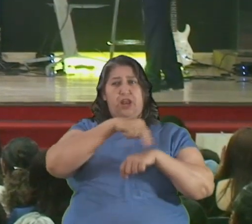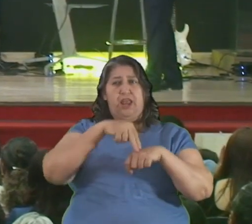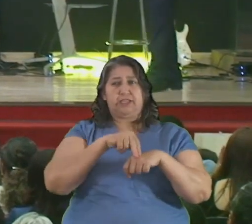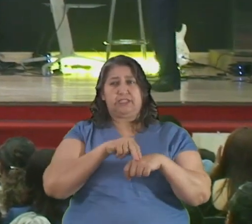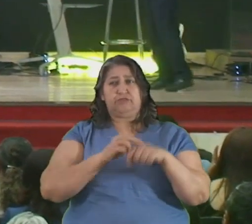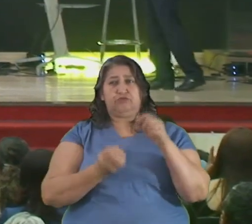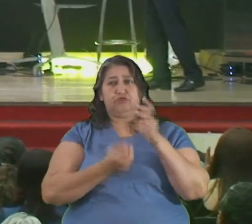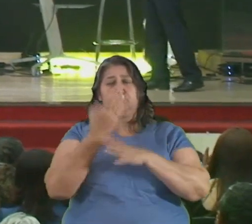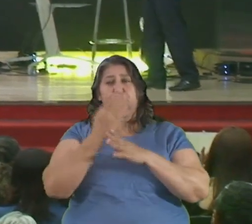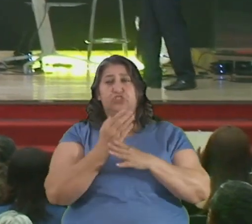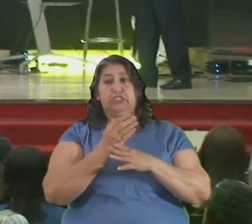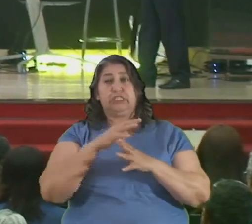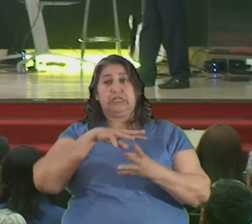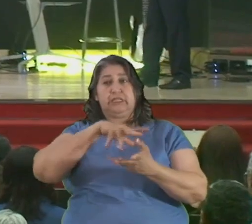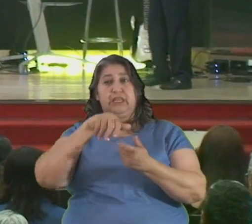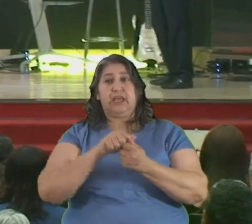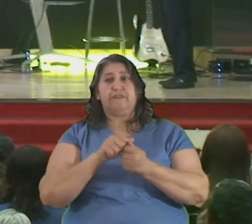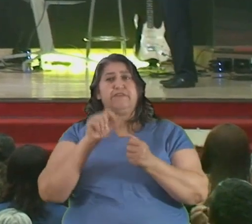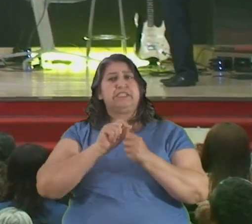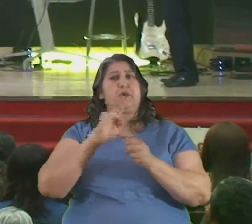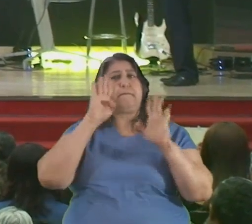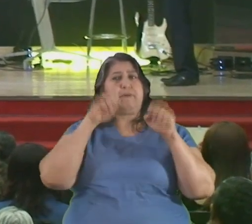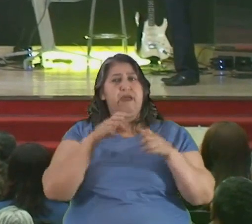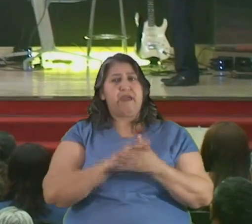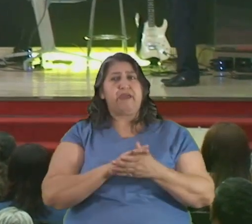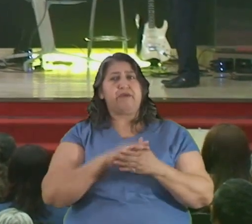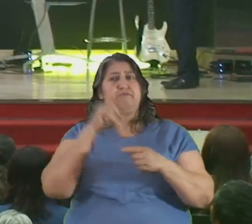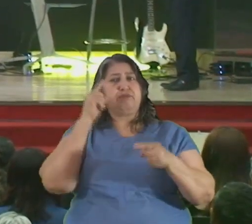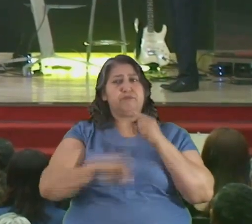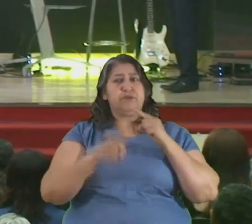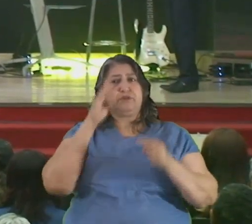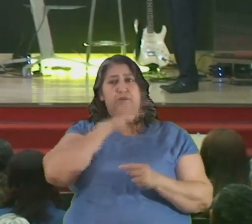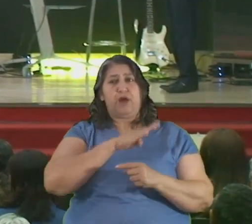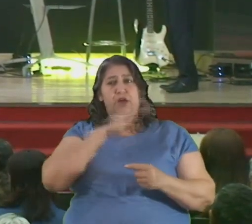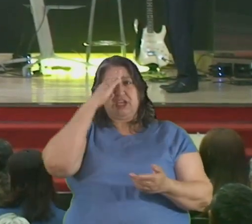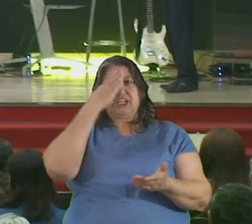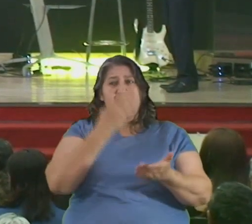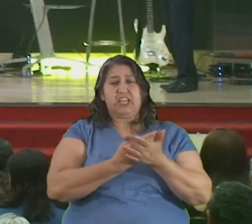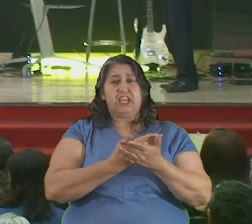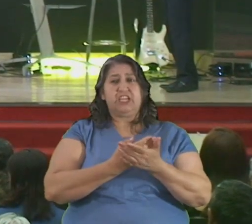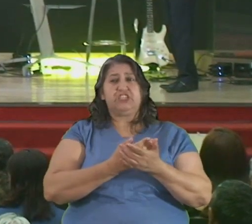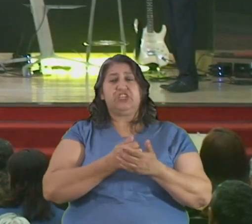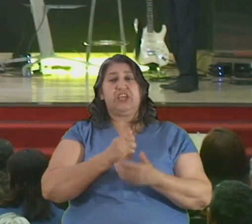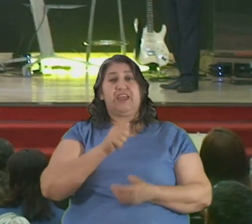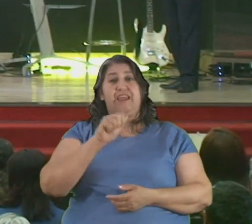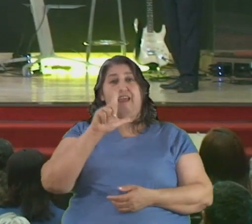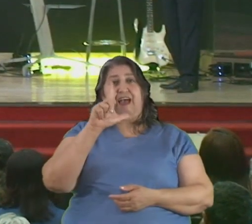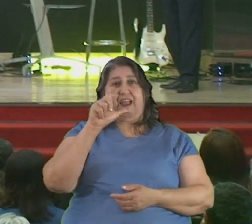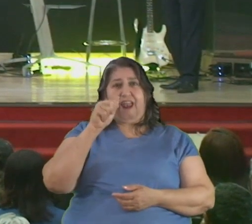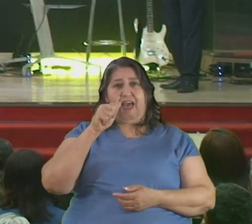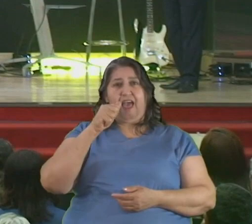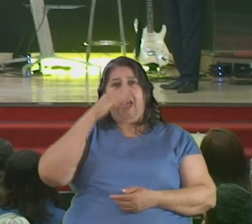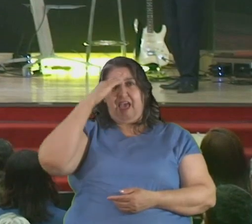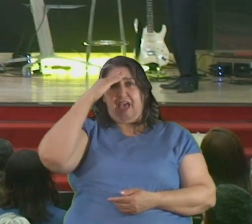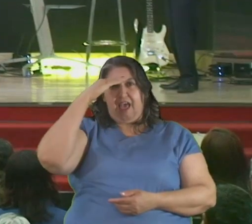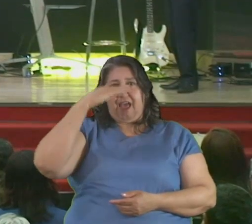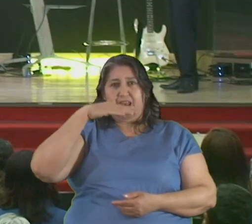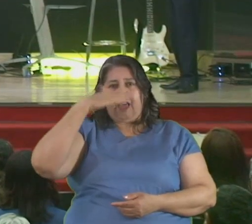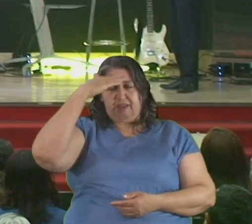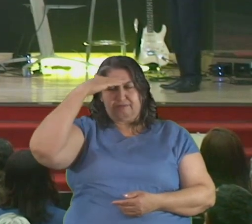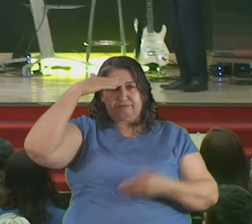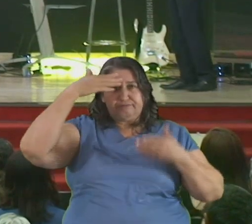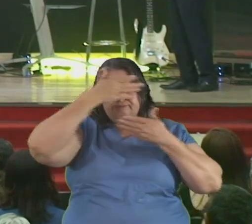bem e proibis o mal, e credes em Alá. Se somente os povos do